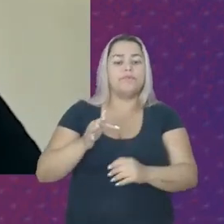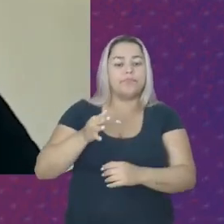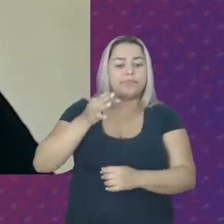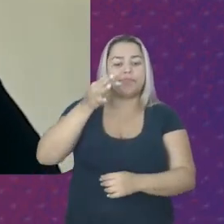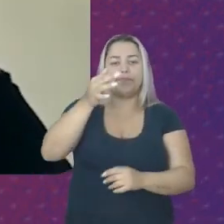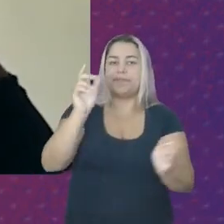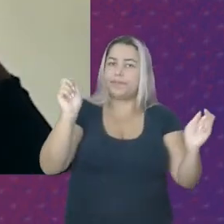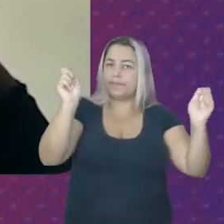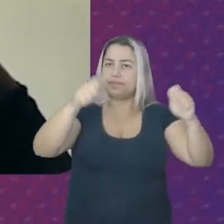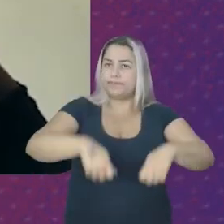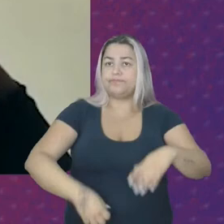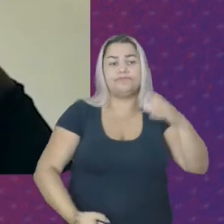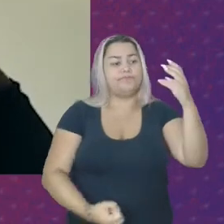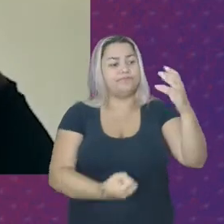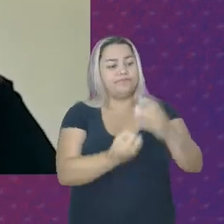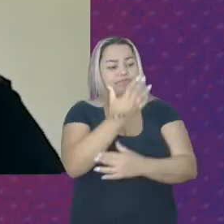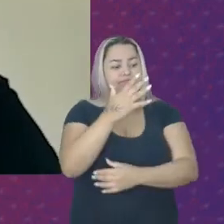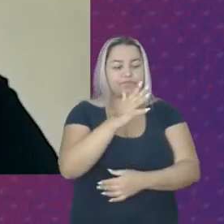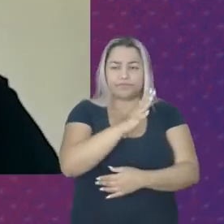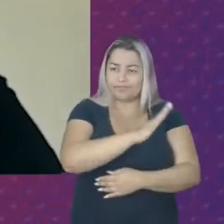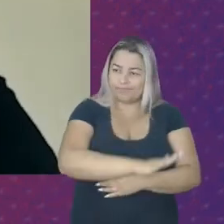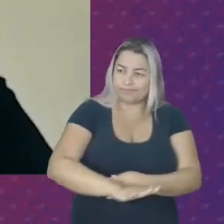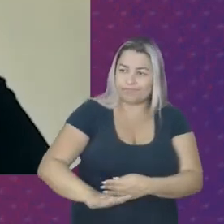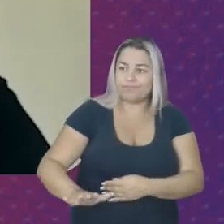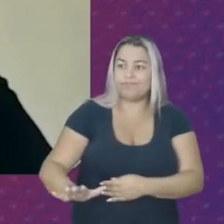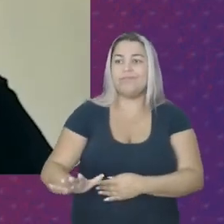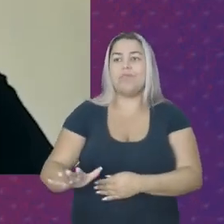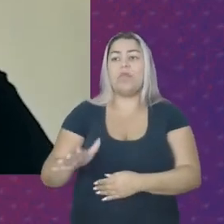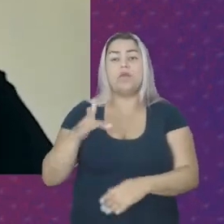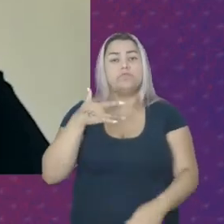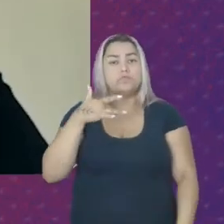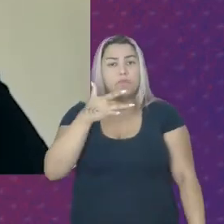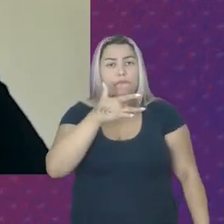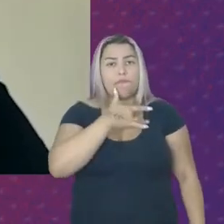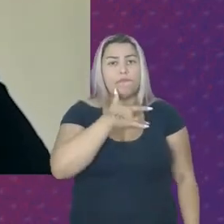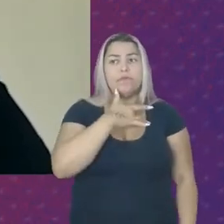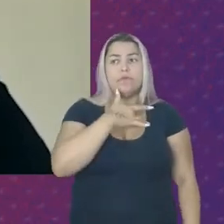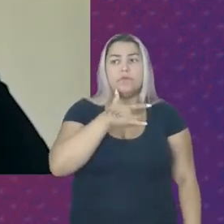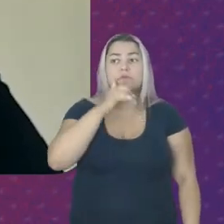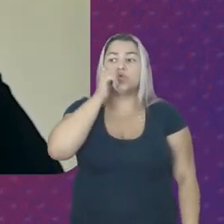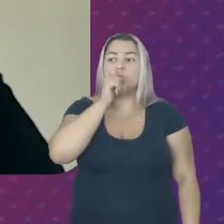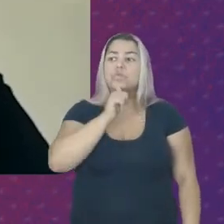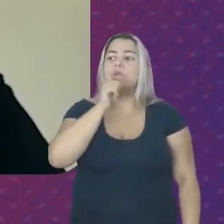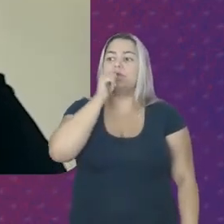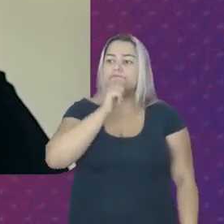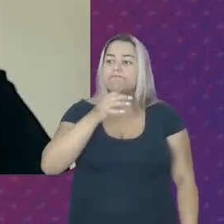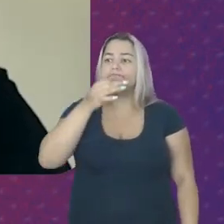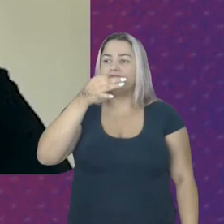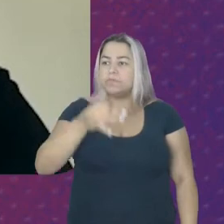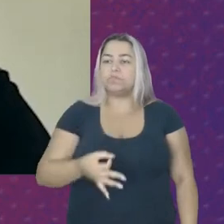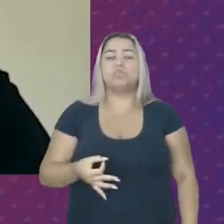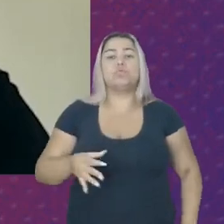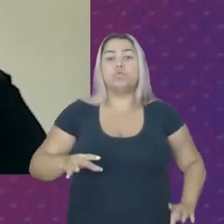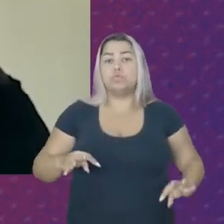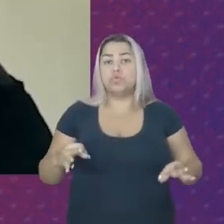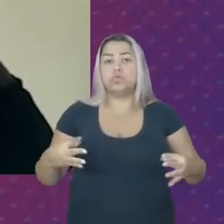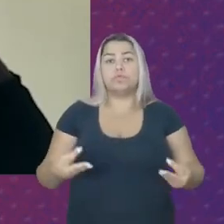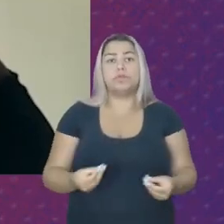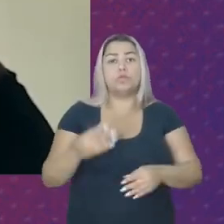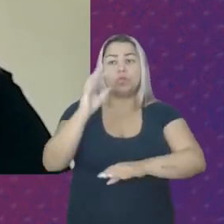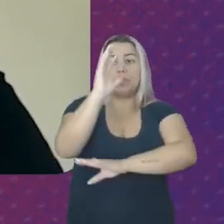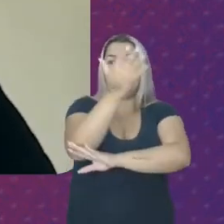que a gente possa criar nossas crianças, para que a gente possa ter mais saúde, e a saúde da mulher, com certeza, tem tudo a ver com o meio